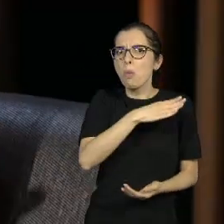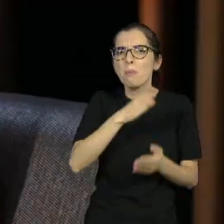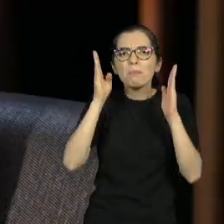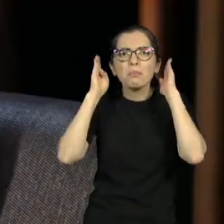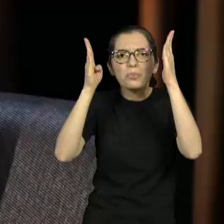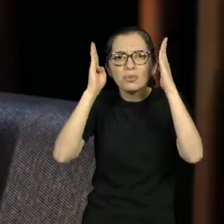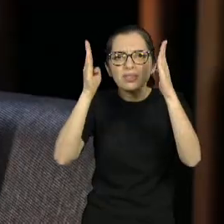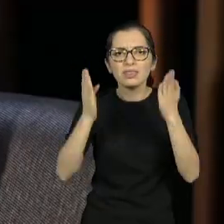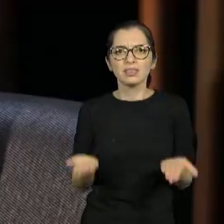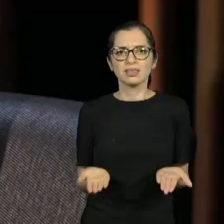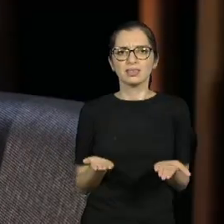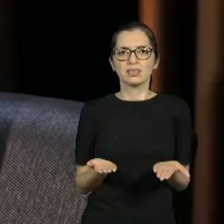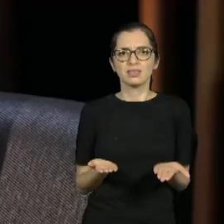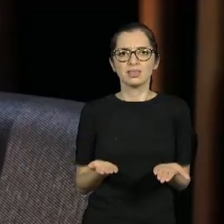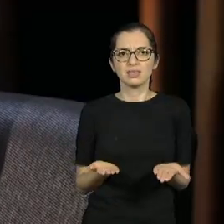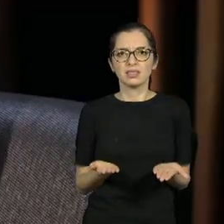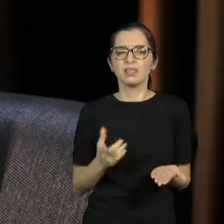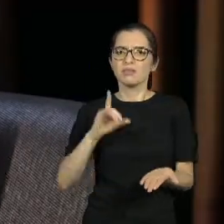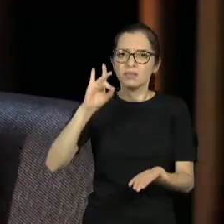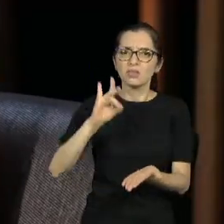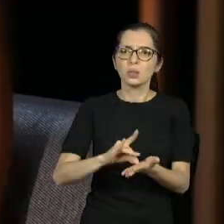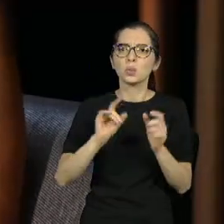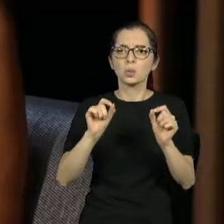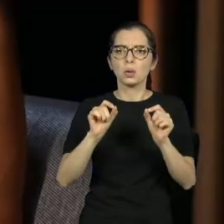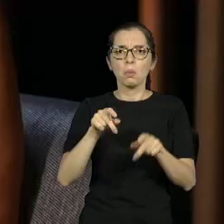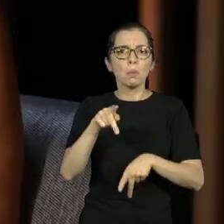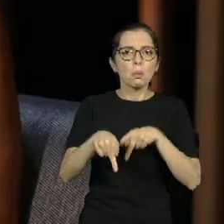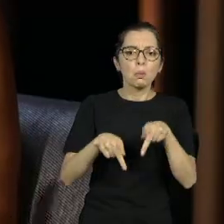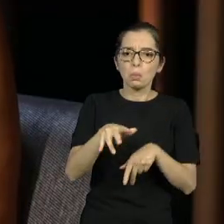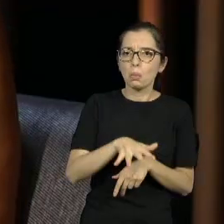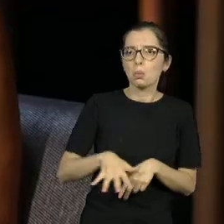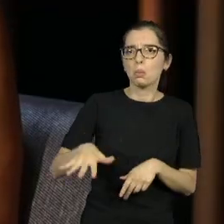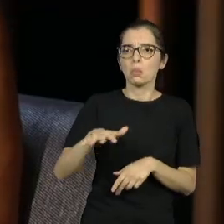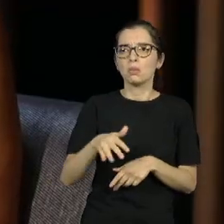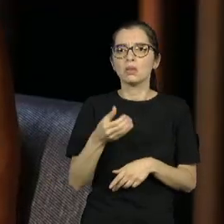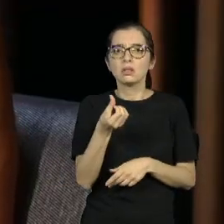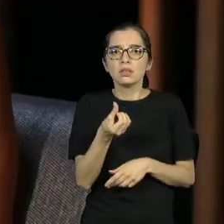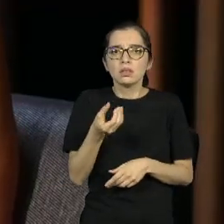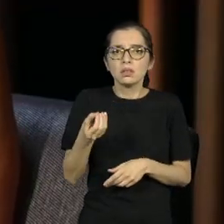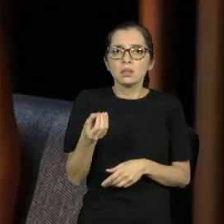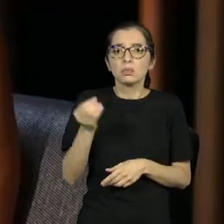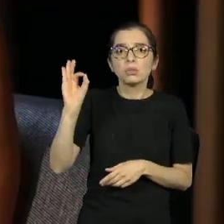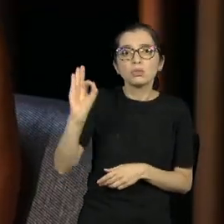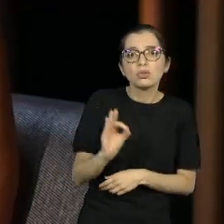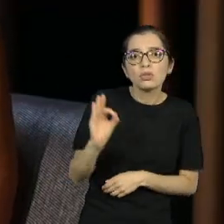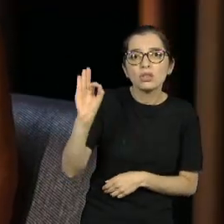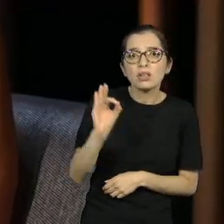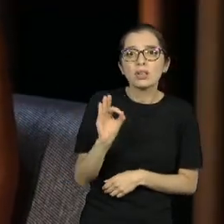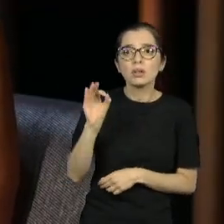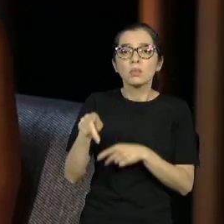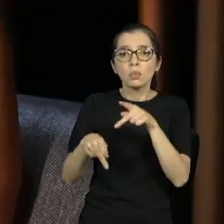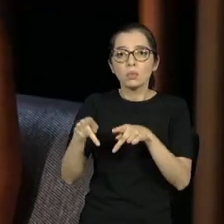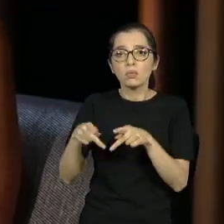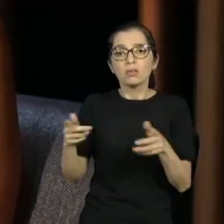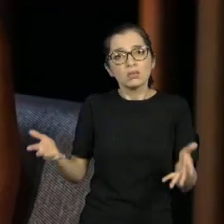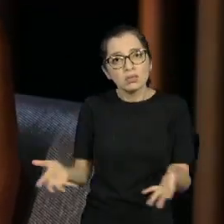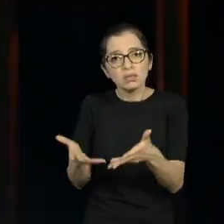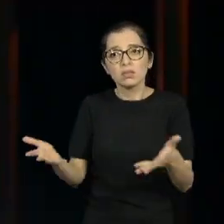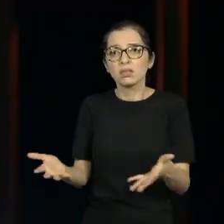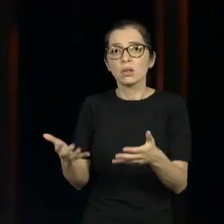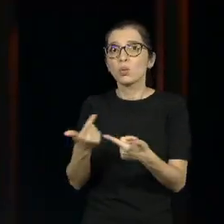56 por cento. Um da nossa população não sendo utilizado da maneira da maneira como poderia